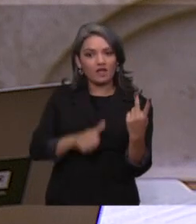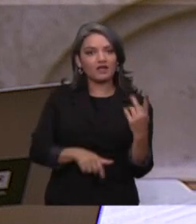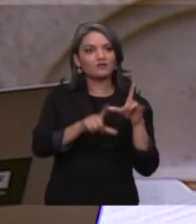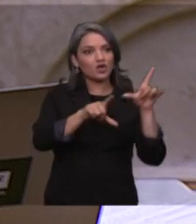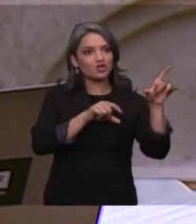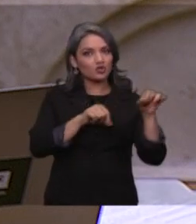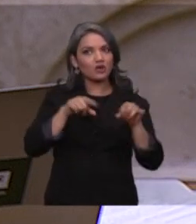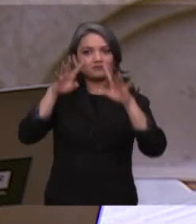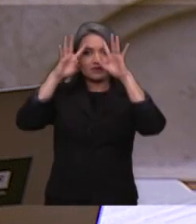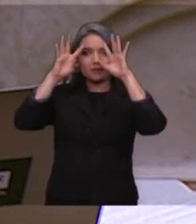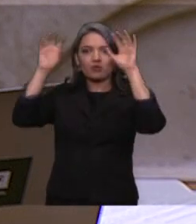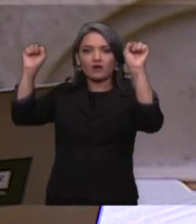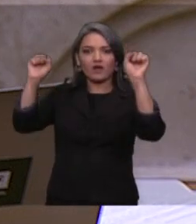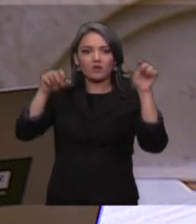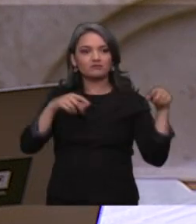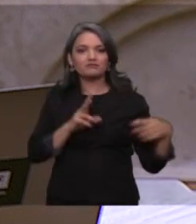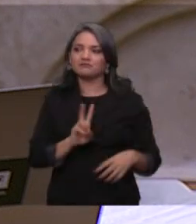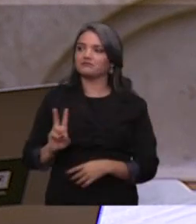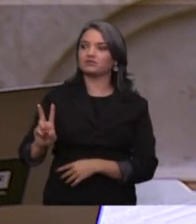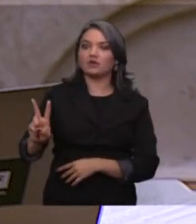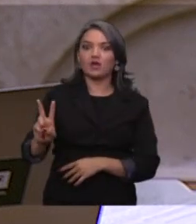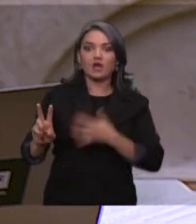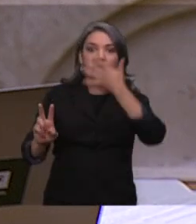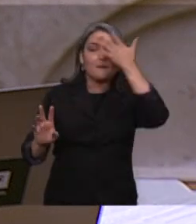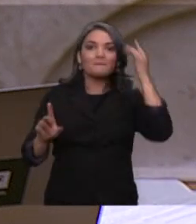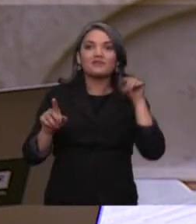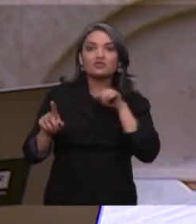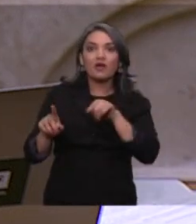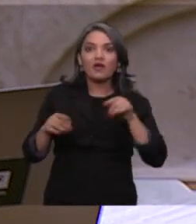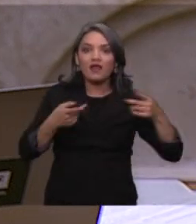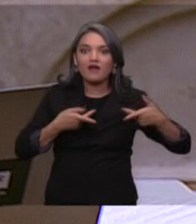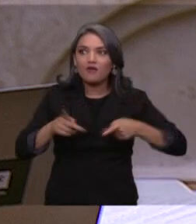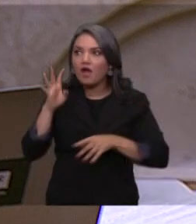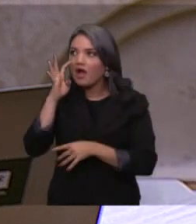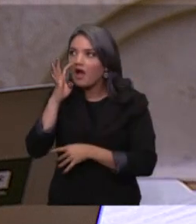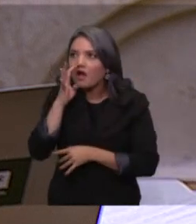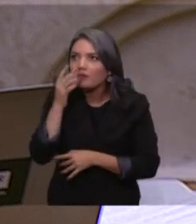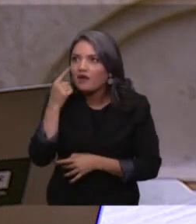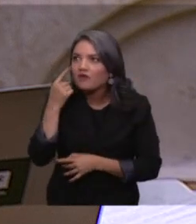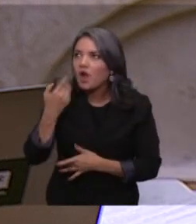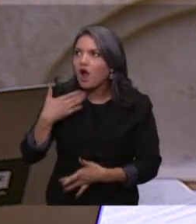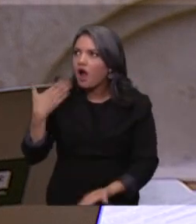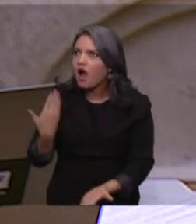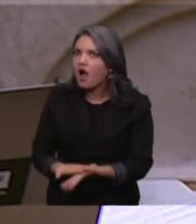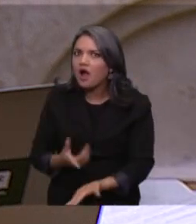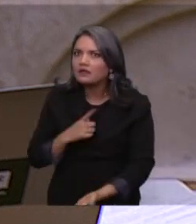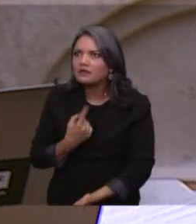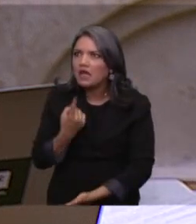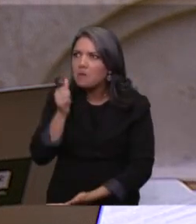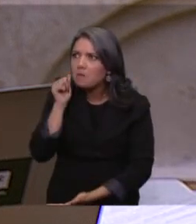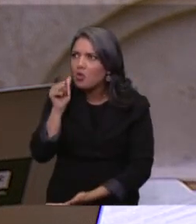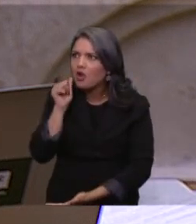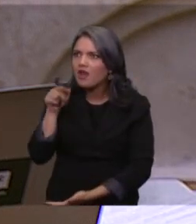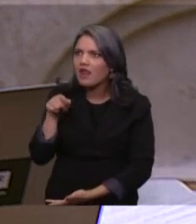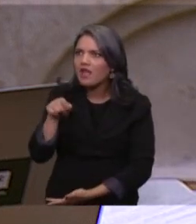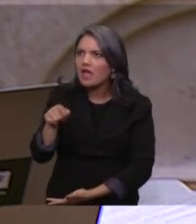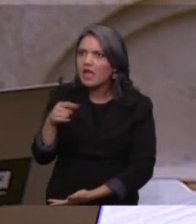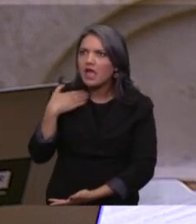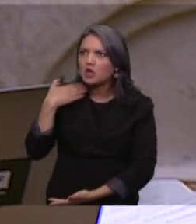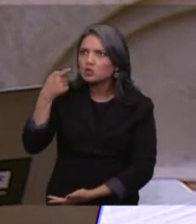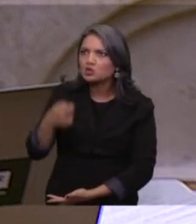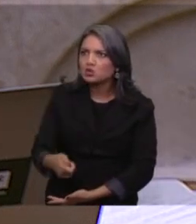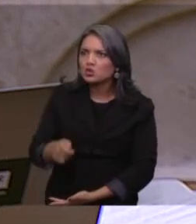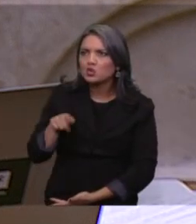o ministro Toffoli. Havia até visitação. As pessoas iam lá pela perplexidade de ter uma mulher exercendo